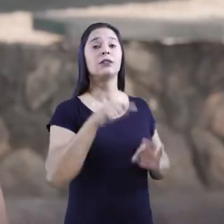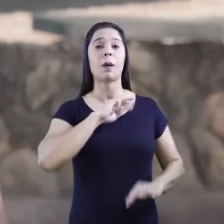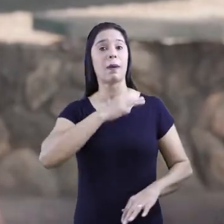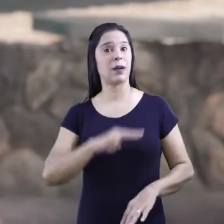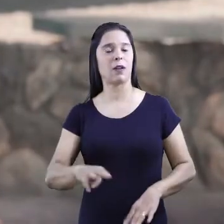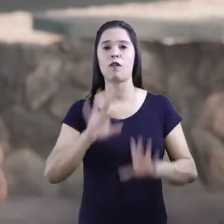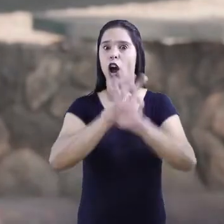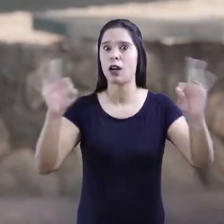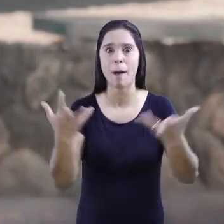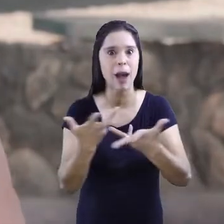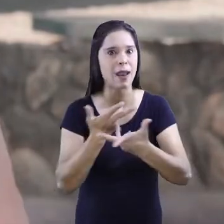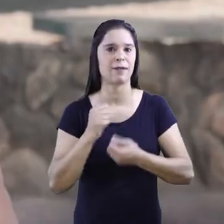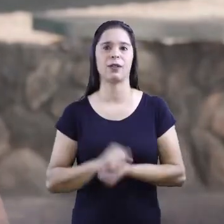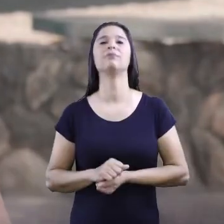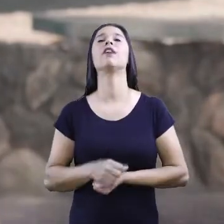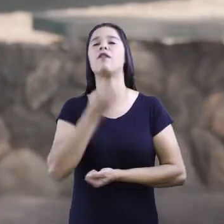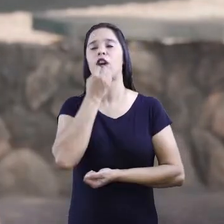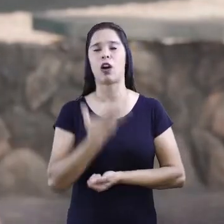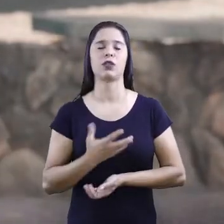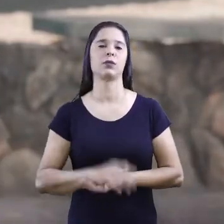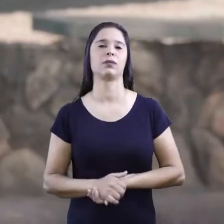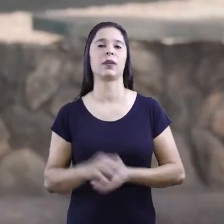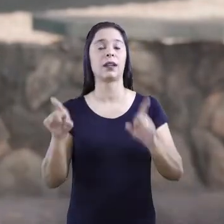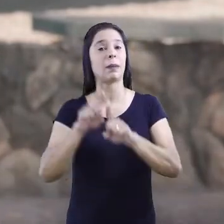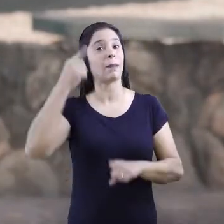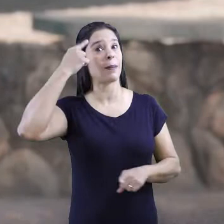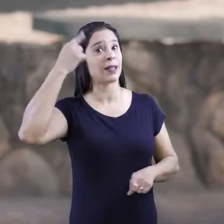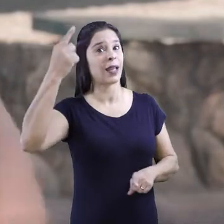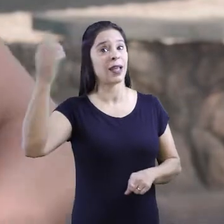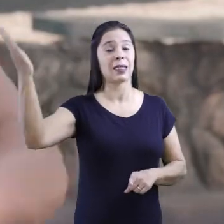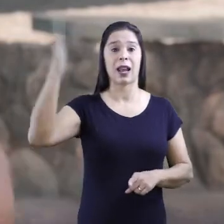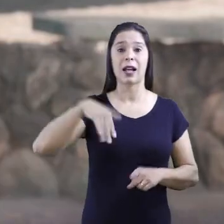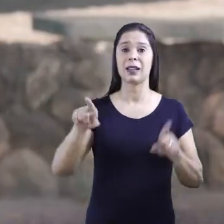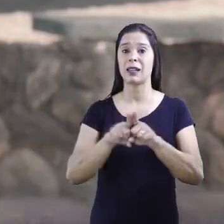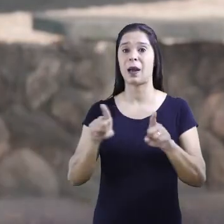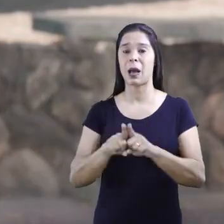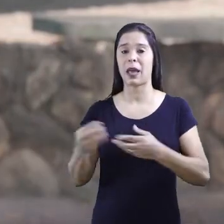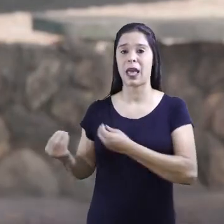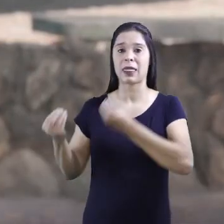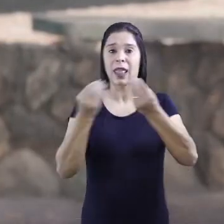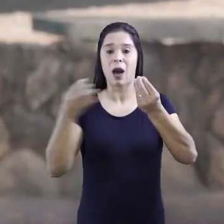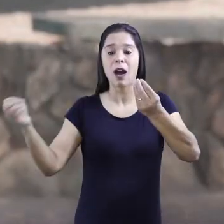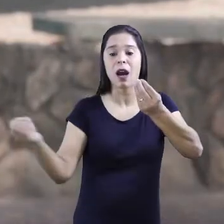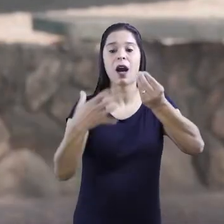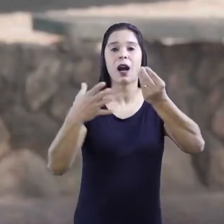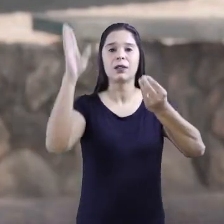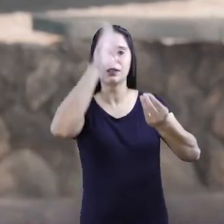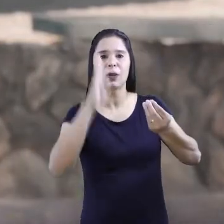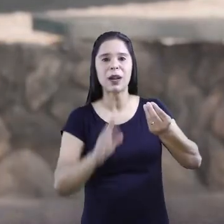da outra. Então, para Matosinhos significou muito, foi muito bom. E foi uma ideia de trazer um pouco